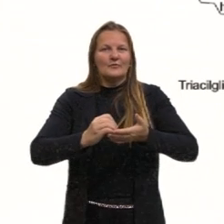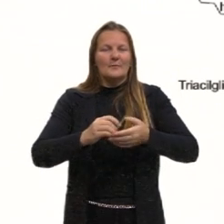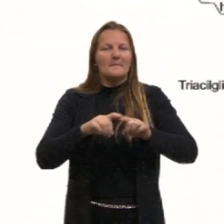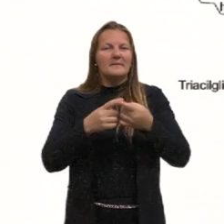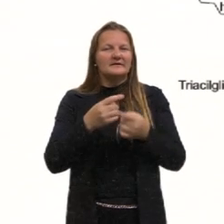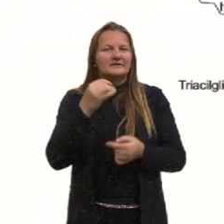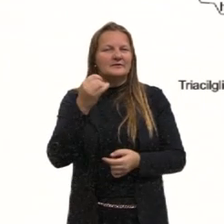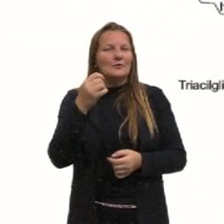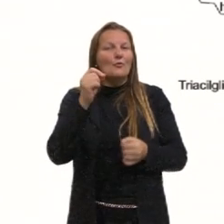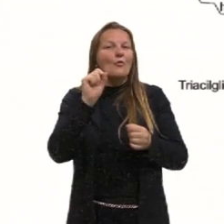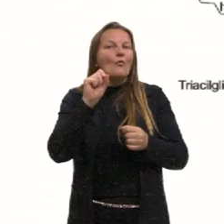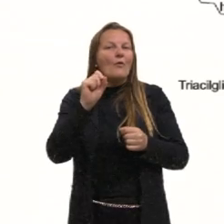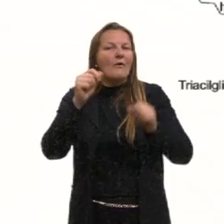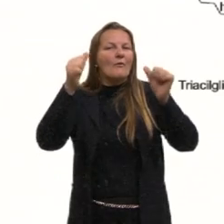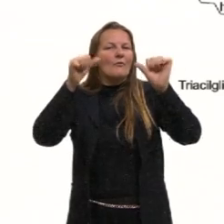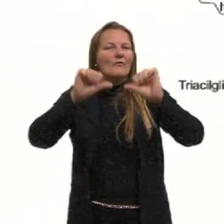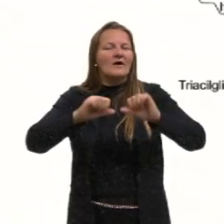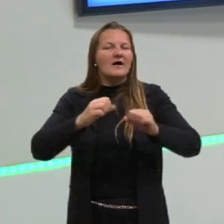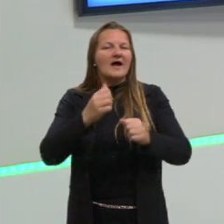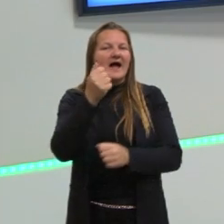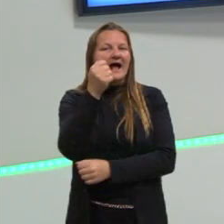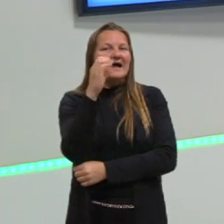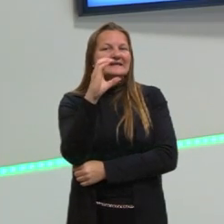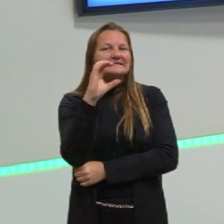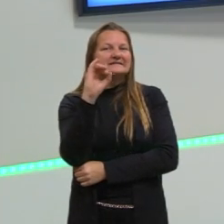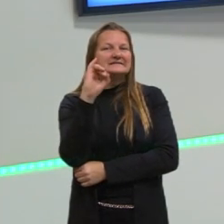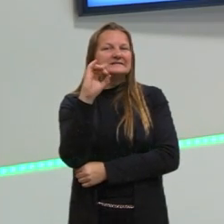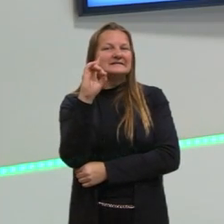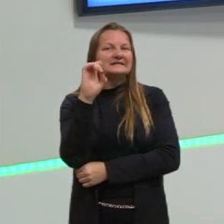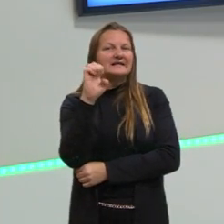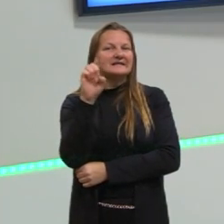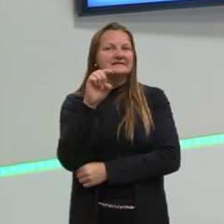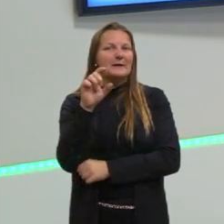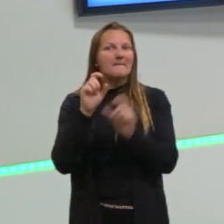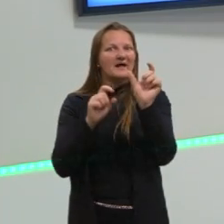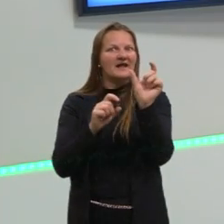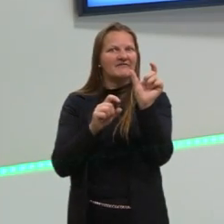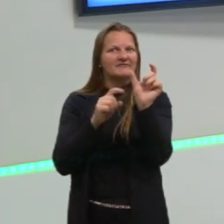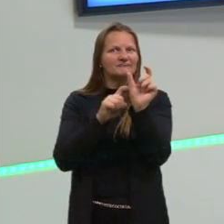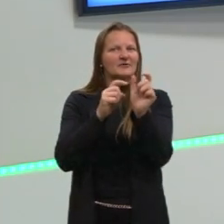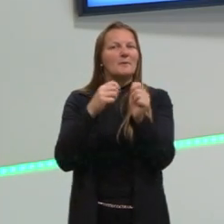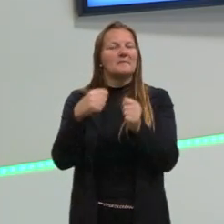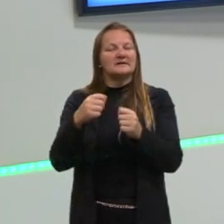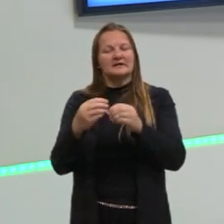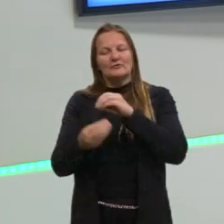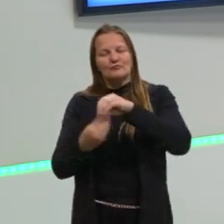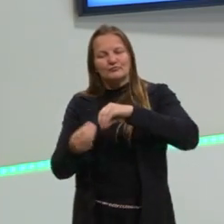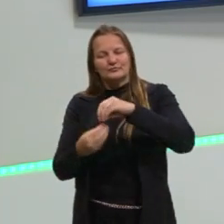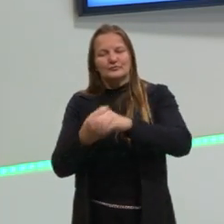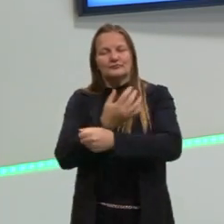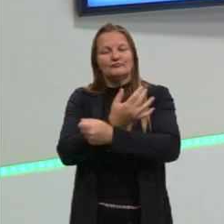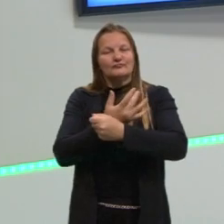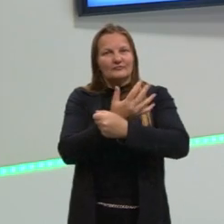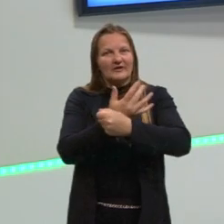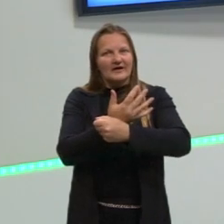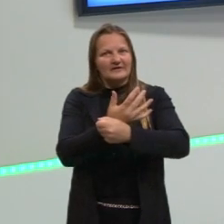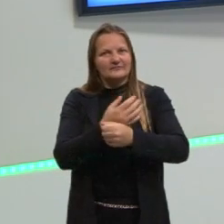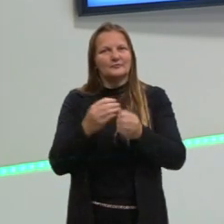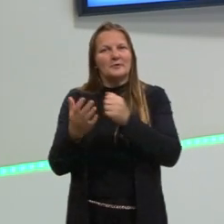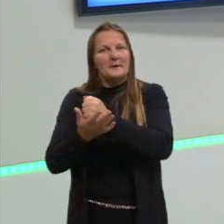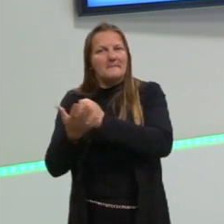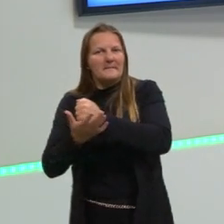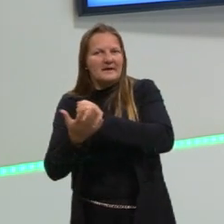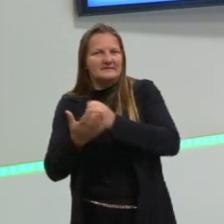diz que quem está prejudicando é a acidez ou seja tem que ser um composto ácido né tem que saber a diferença dos astros